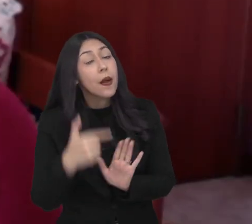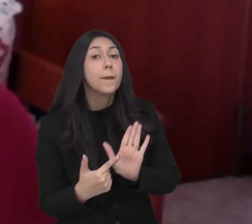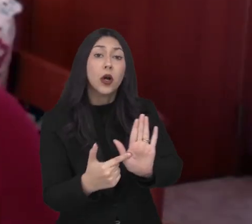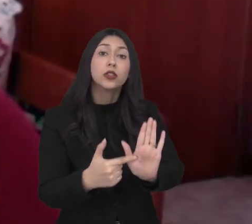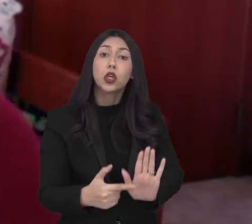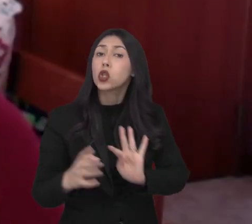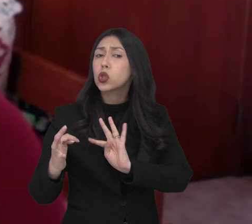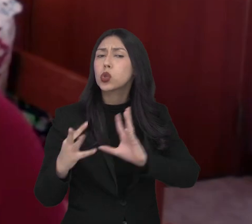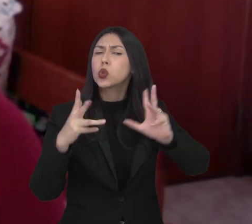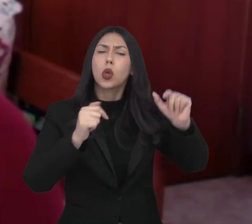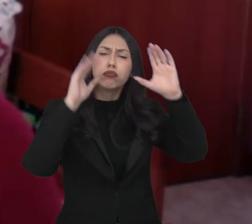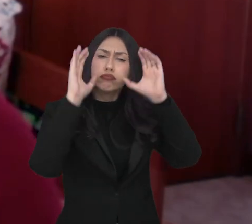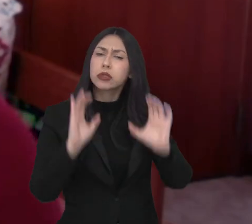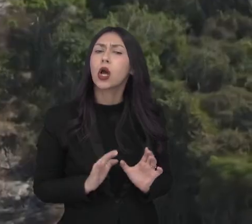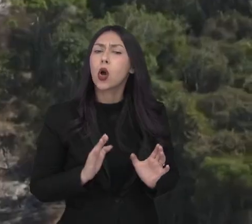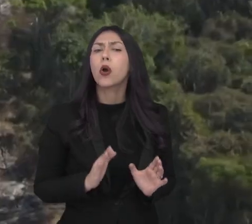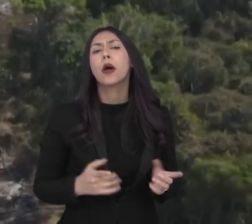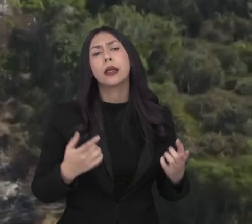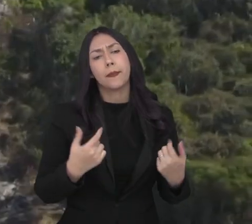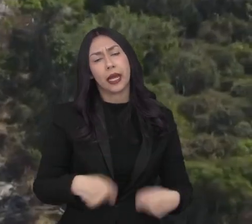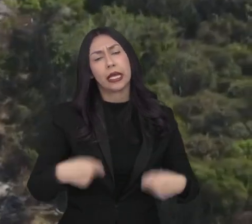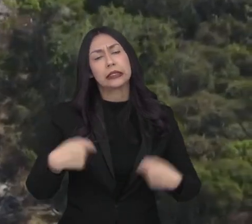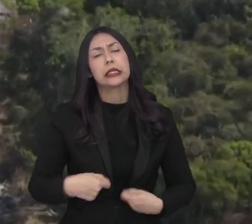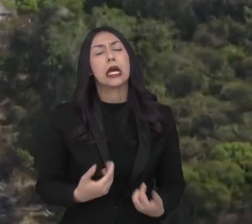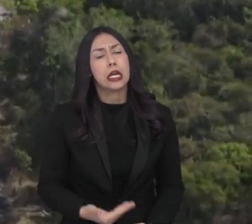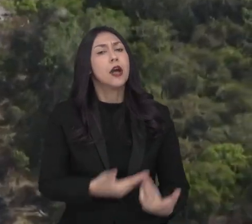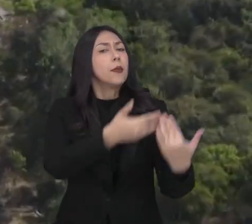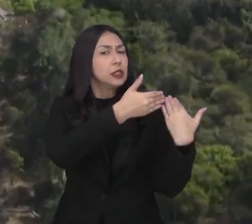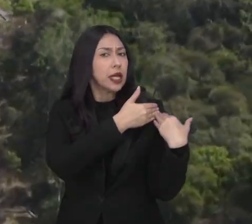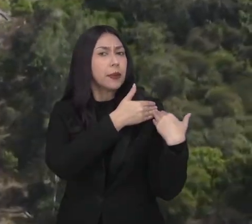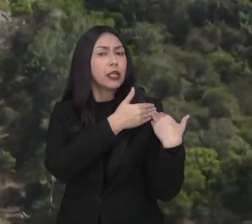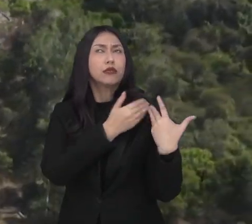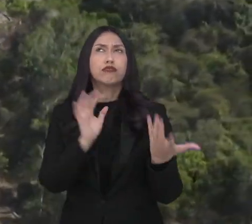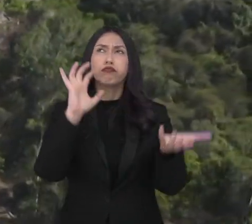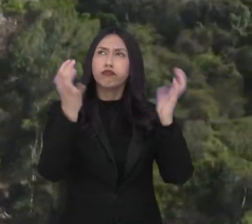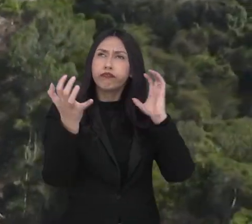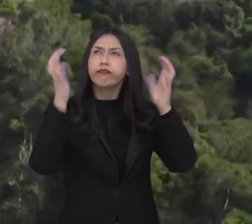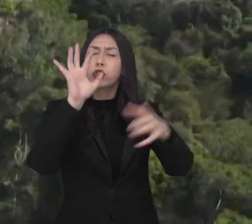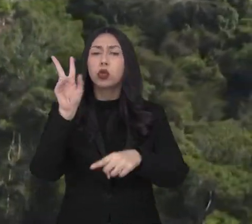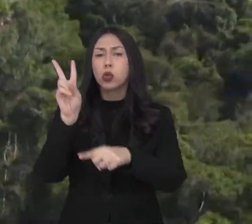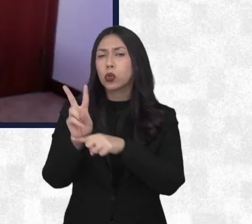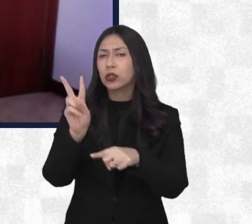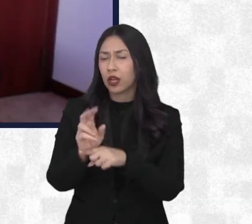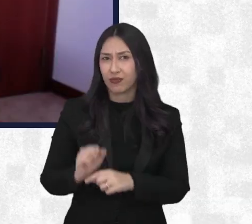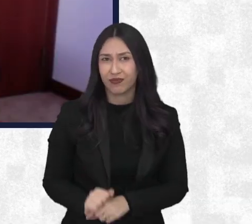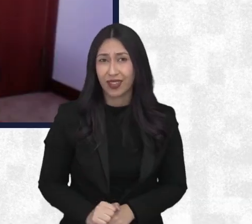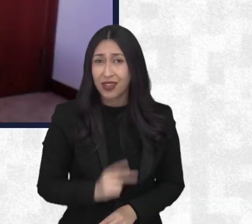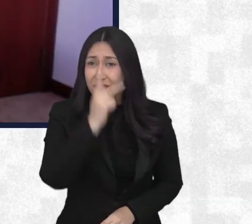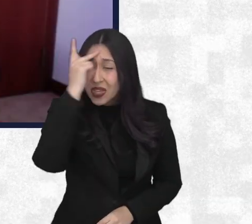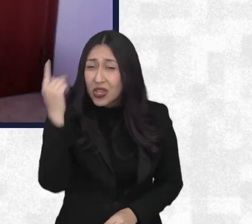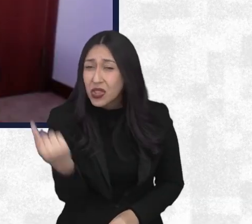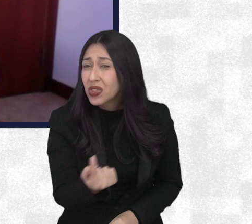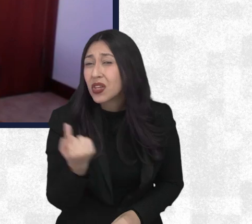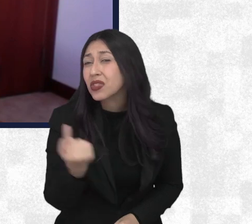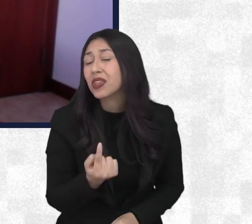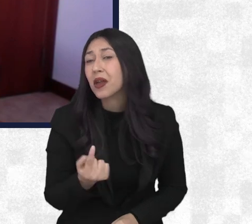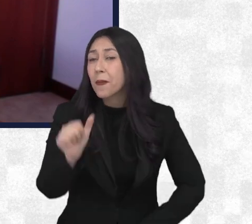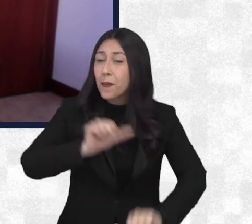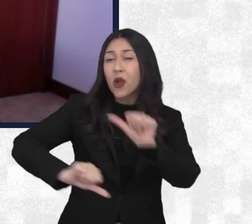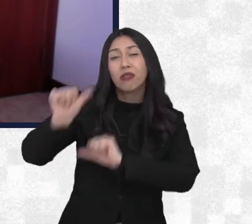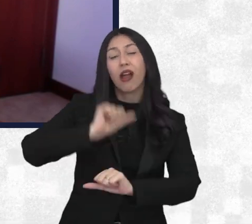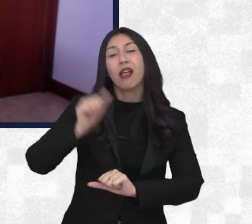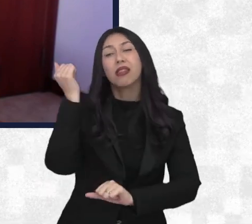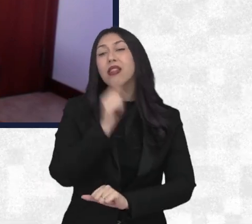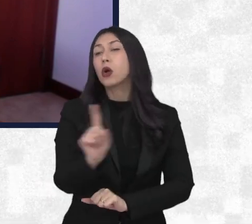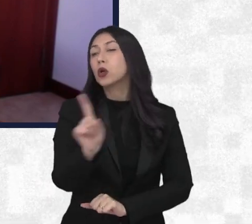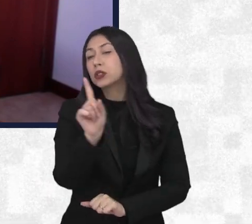é compromisso de todo cidadão reduzir os impactos das mudanças climáticas. Uma andorinha não faz verão, mas eu acho